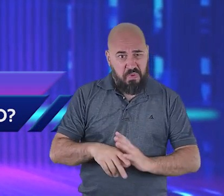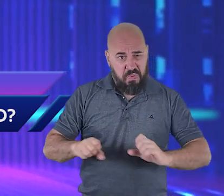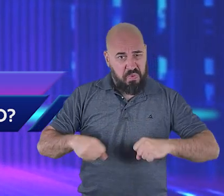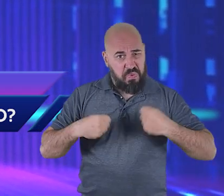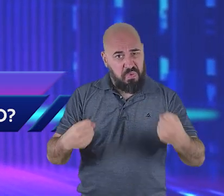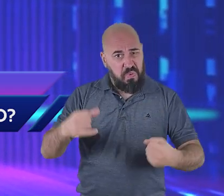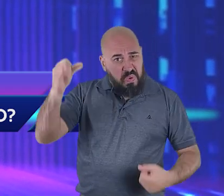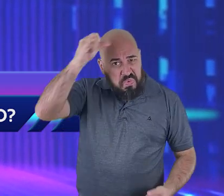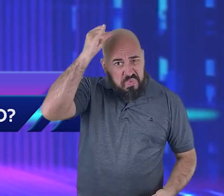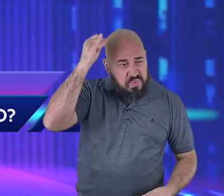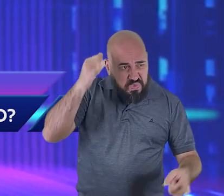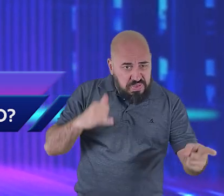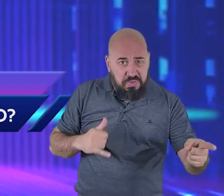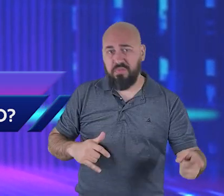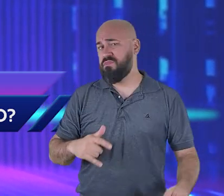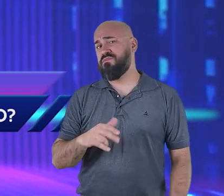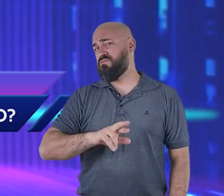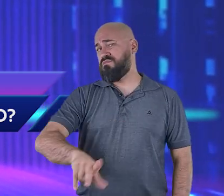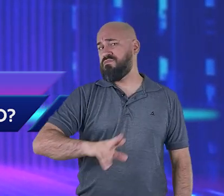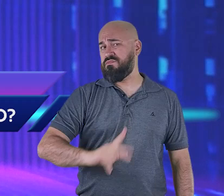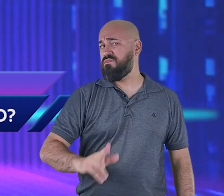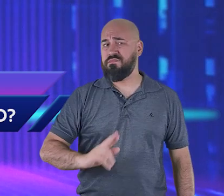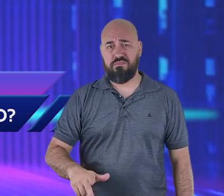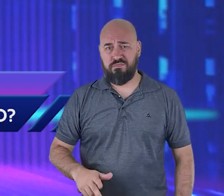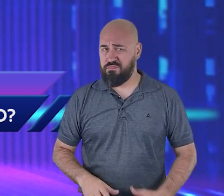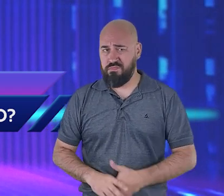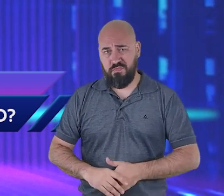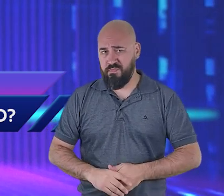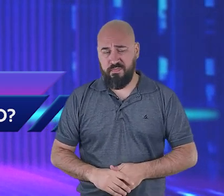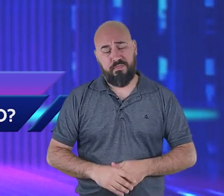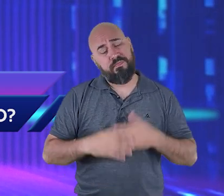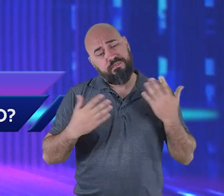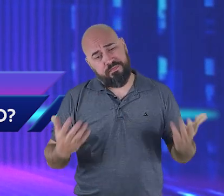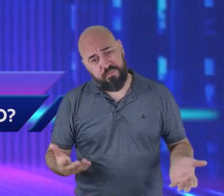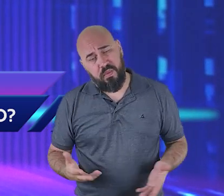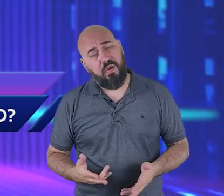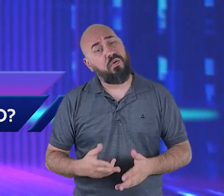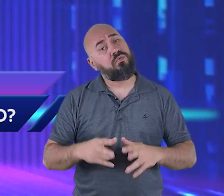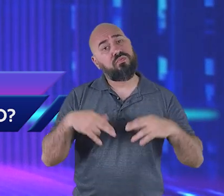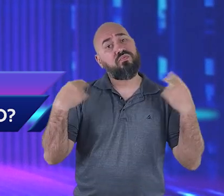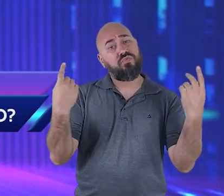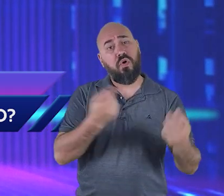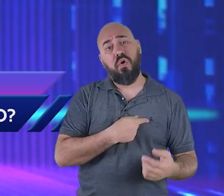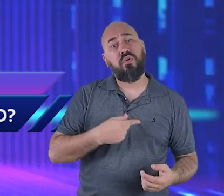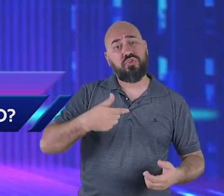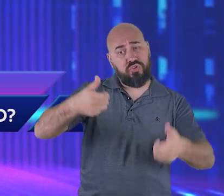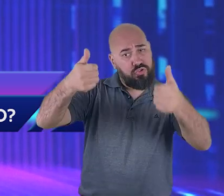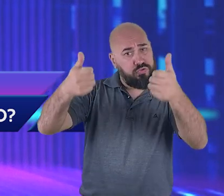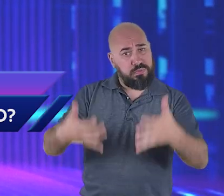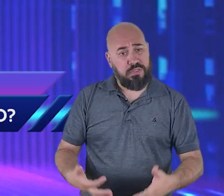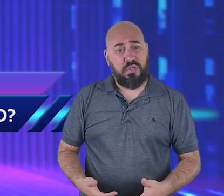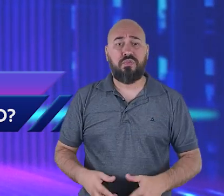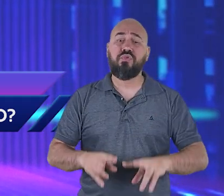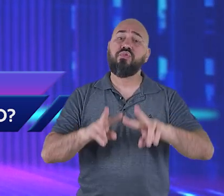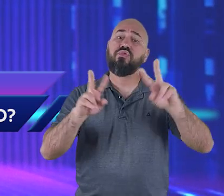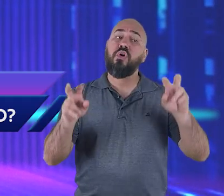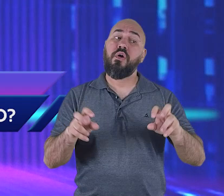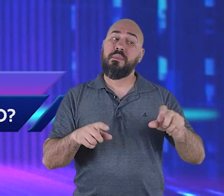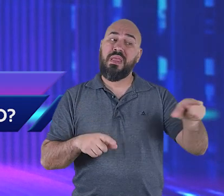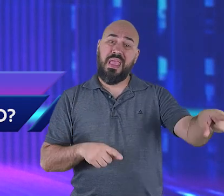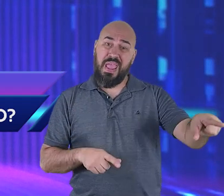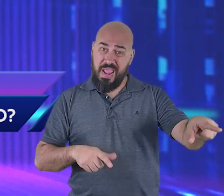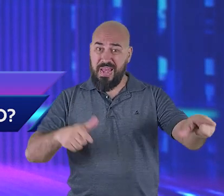que não. Ele não era um querubim da guarda ungido. Então, nós estamos aqui tratando do rei de